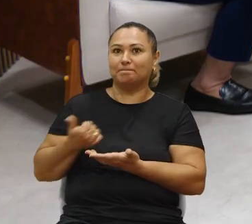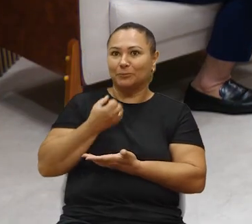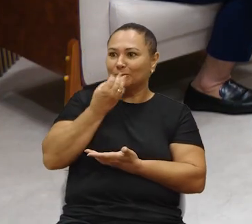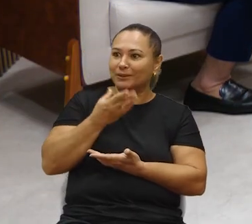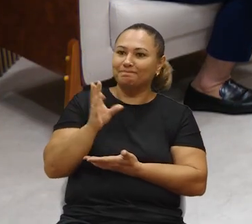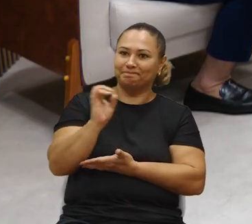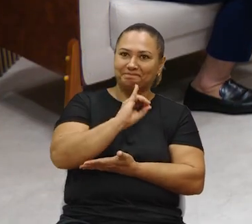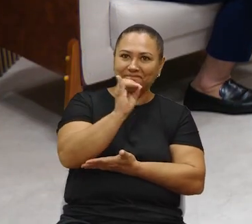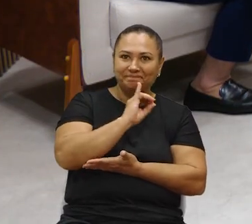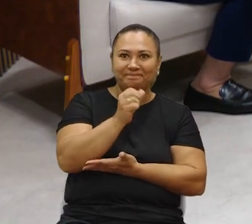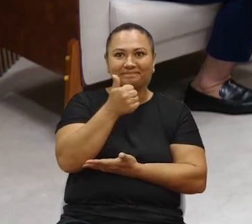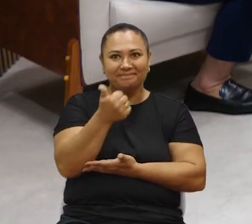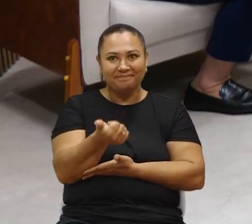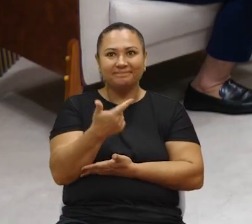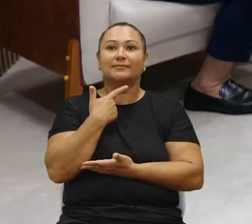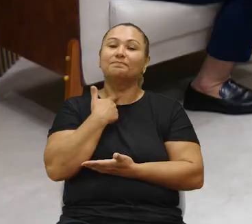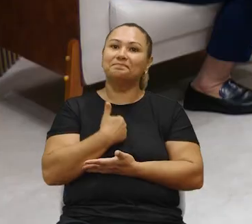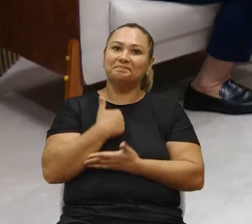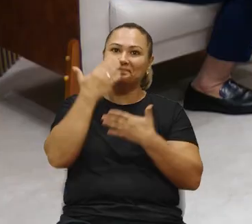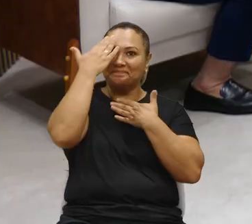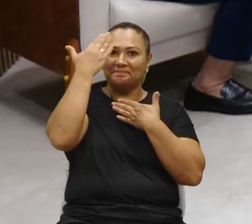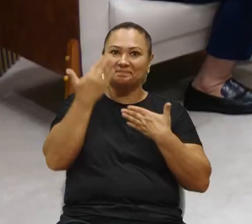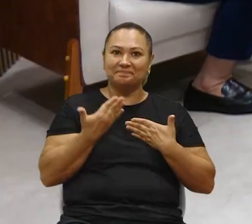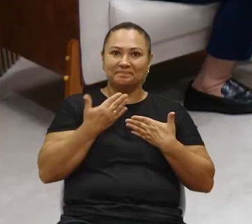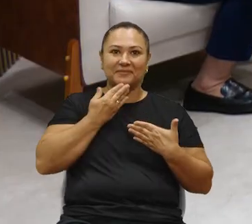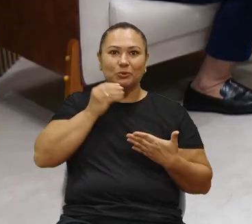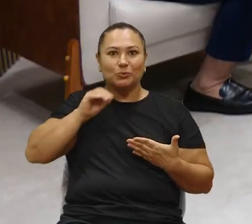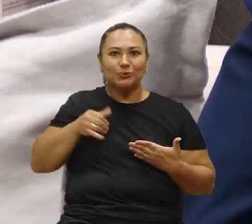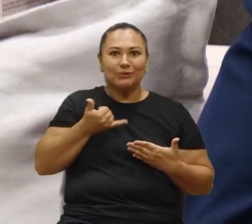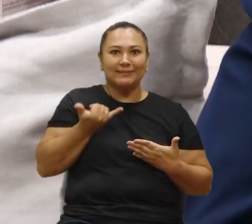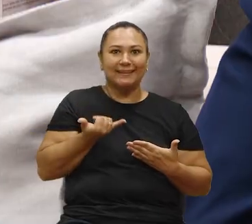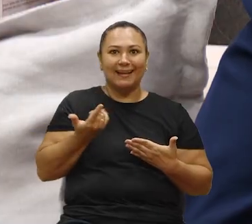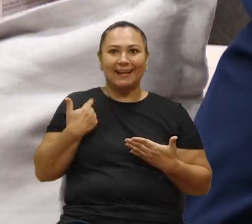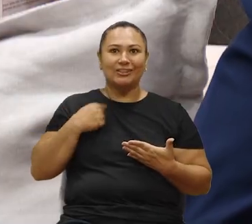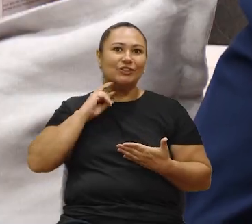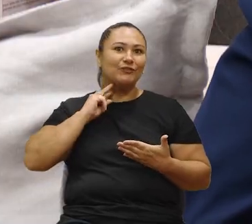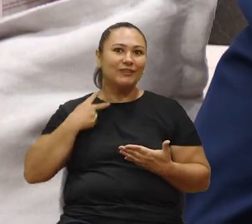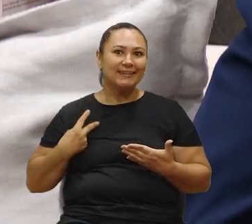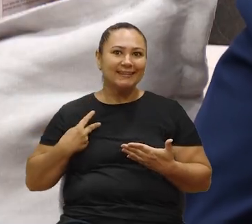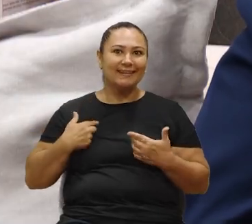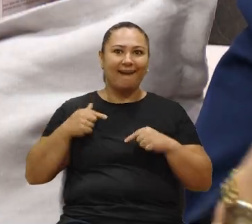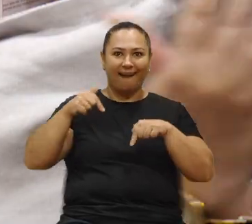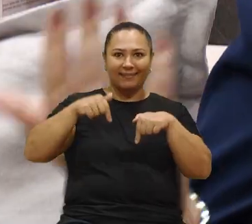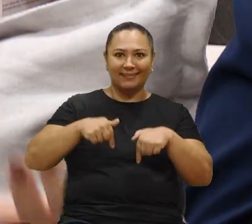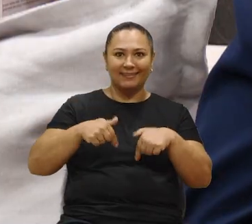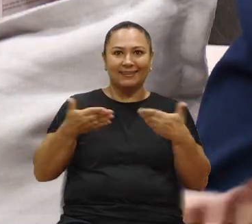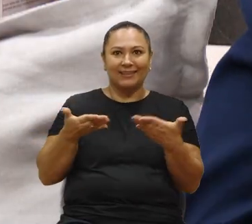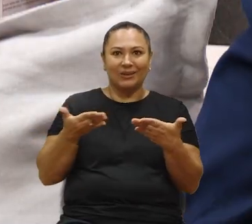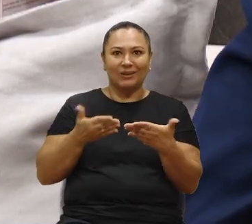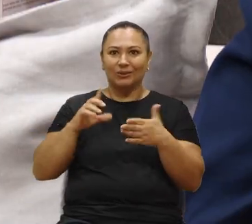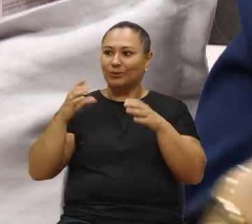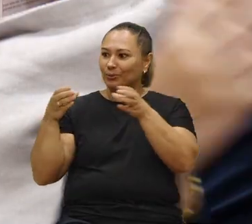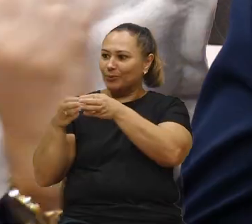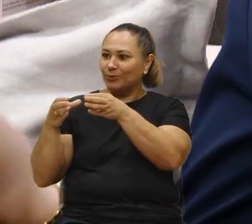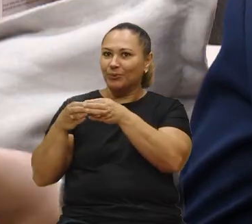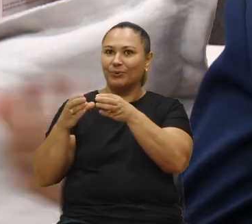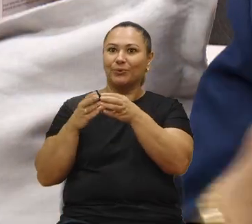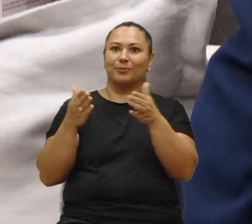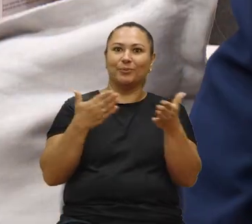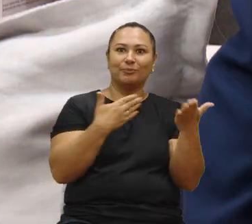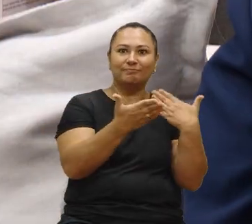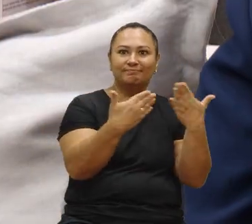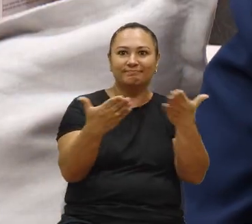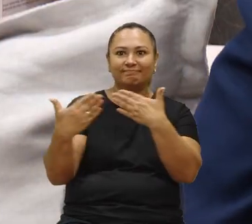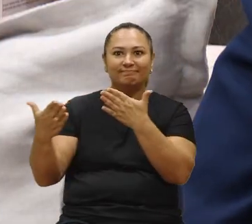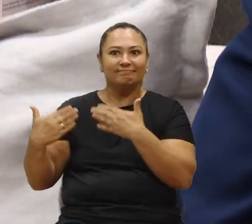bem, então, olá, mais uma vez, gostaria de agradecer a oportunidade, Vânia, por estarmos aqui, né, com esse